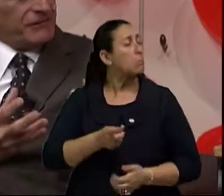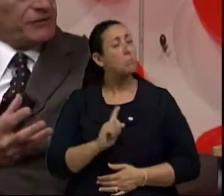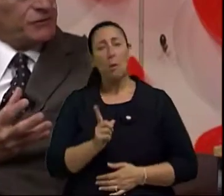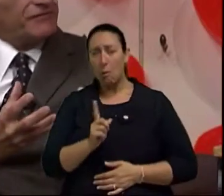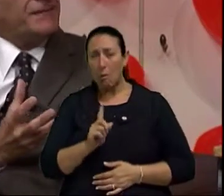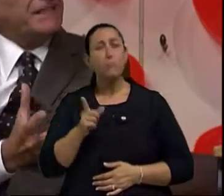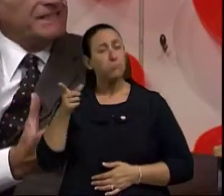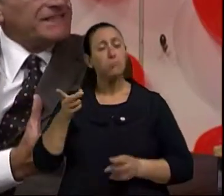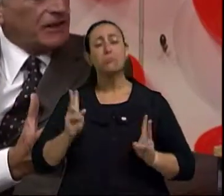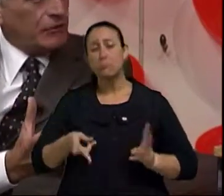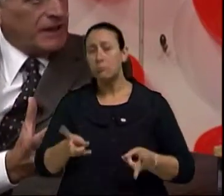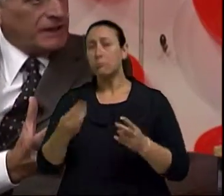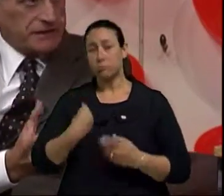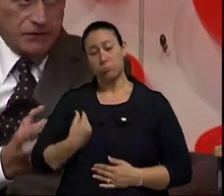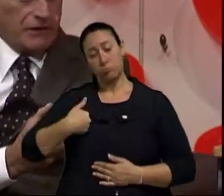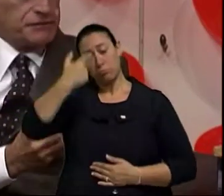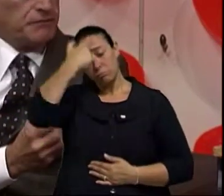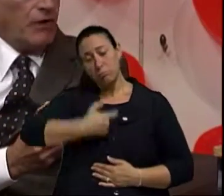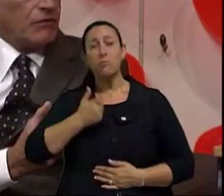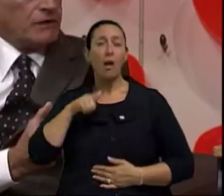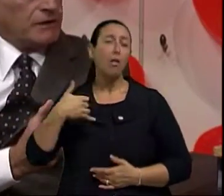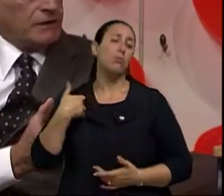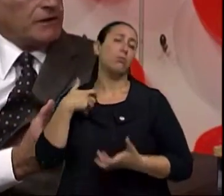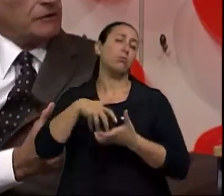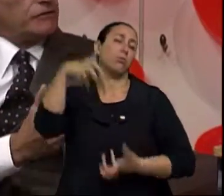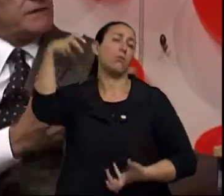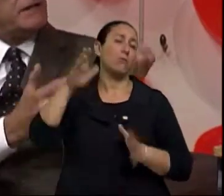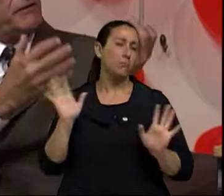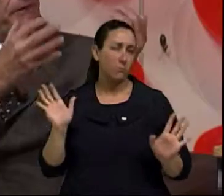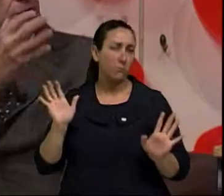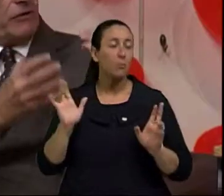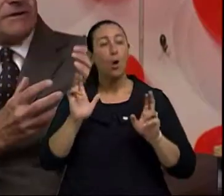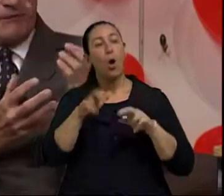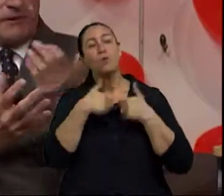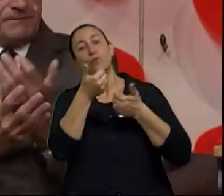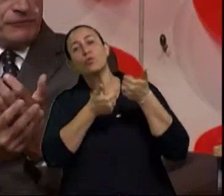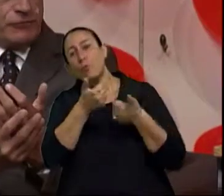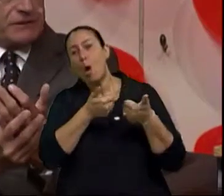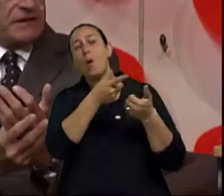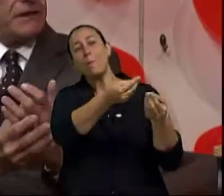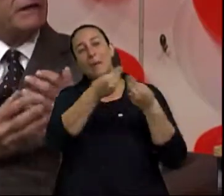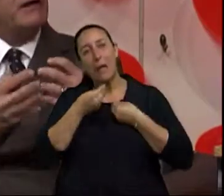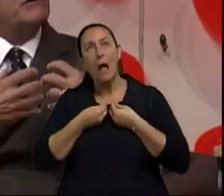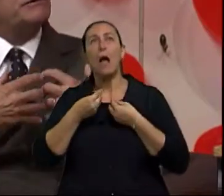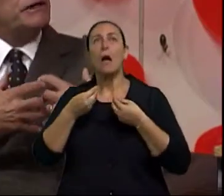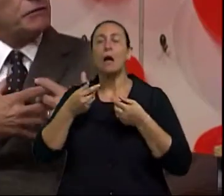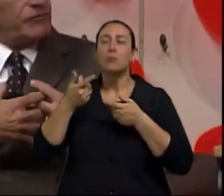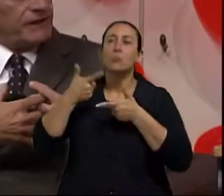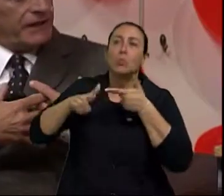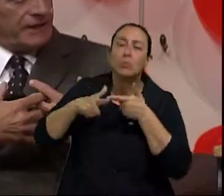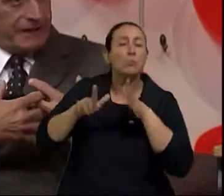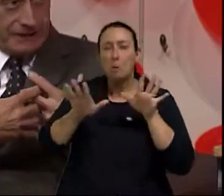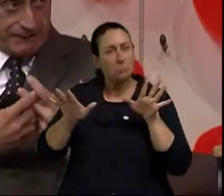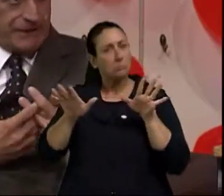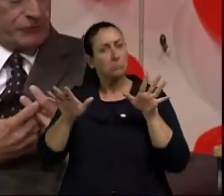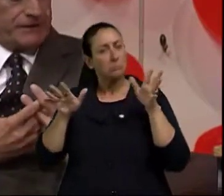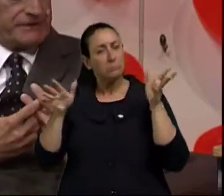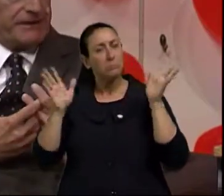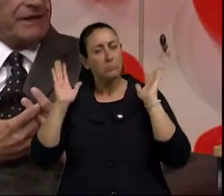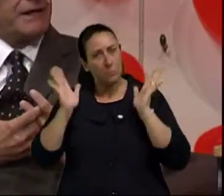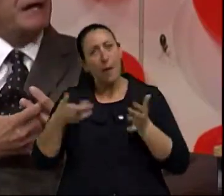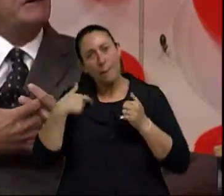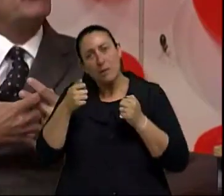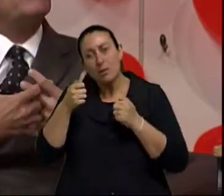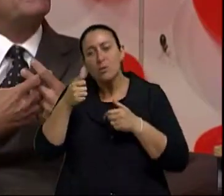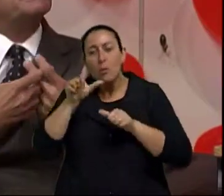está vivendo a sua velhice agora, sem jogar futebol. Isso vai servir para nós e para outras pessoas. Claro que eu vou ter que sofrer